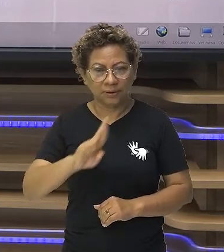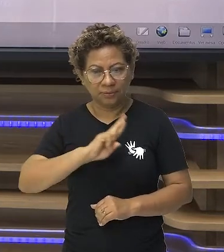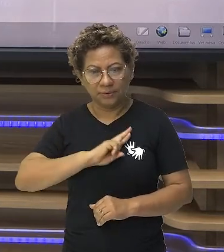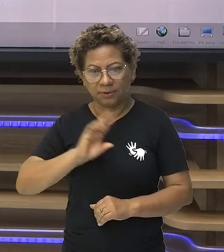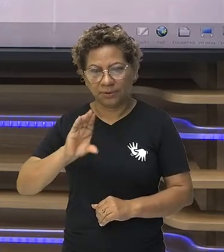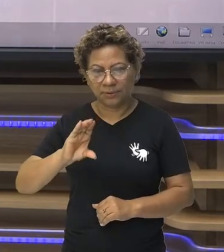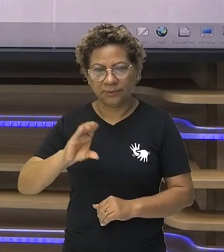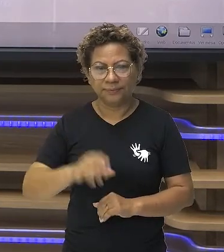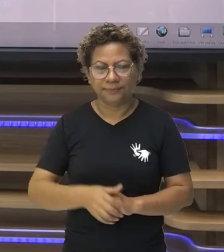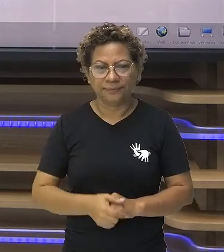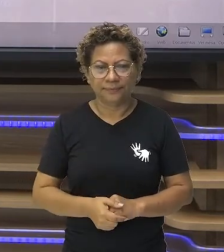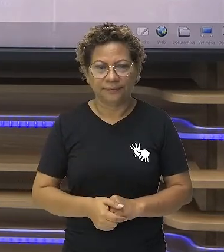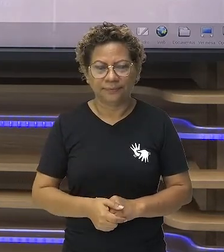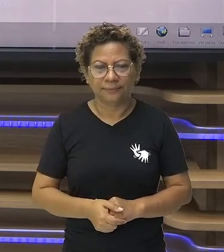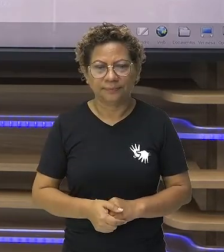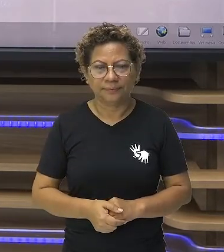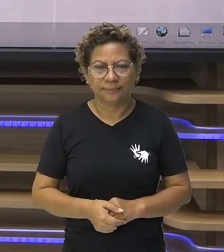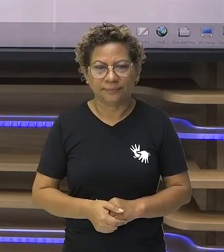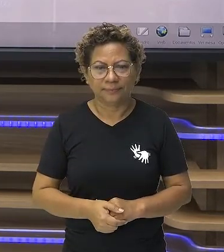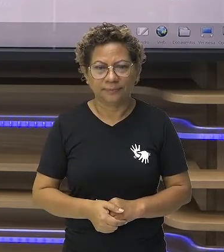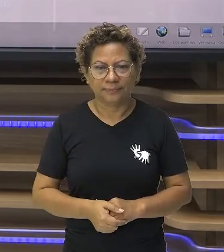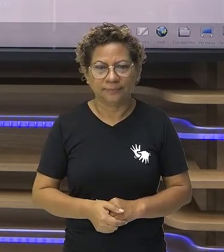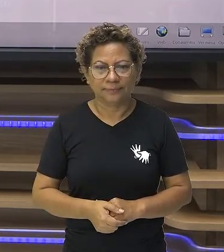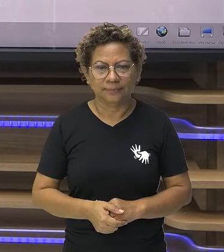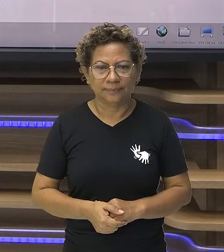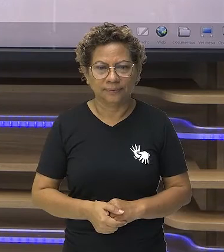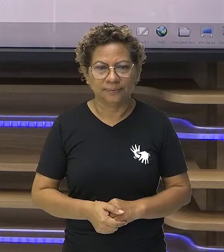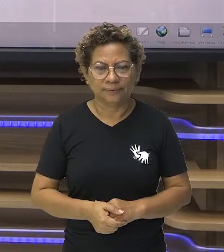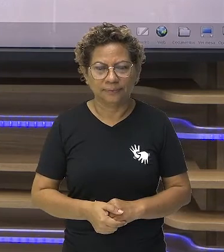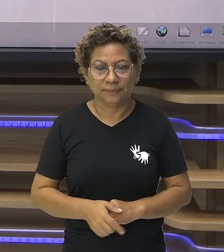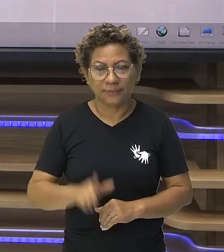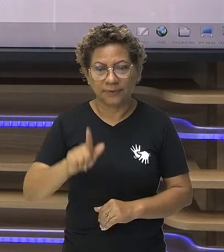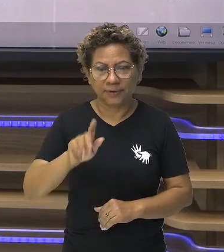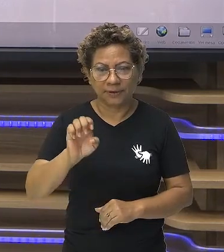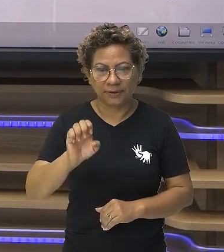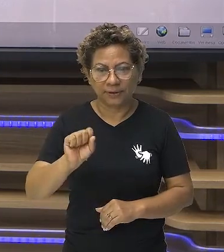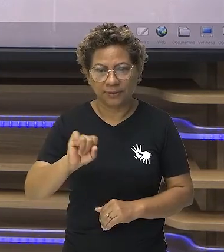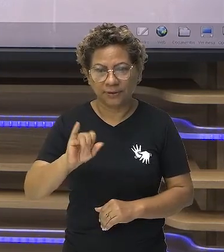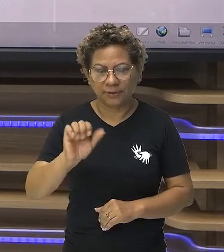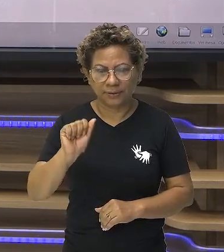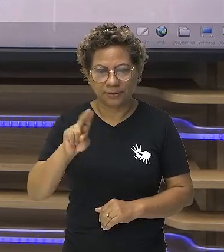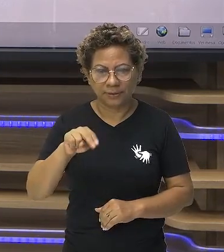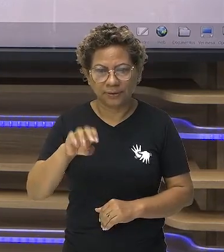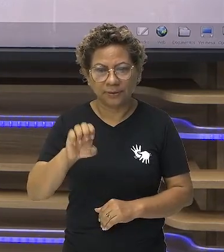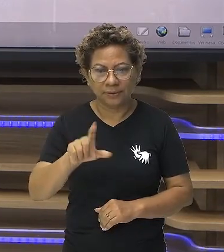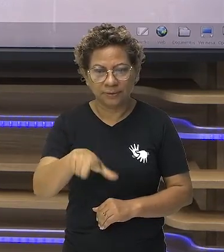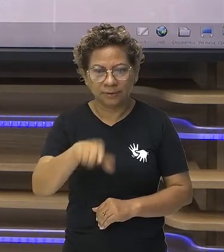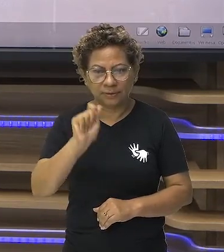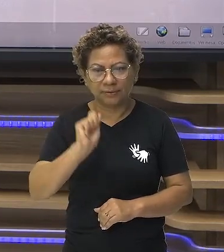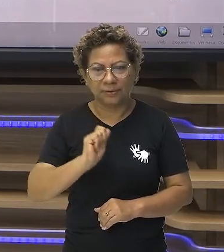C, tá? Luciano, letra C. Geisiane, questão 3, letra C.